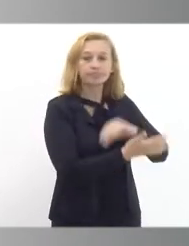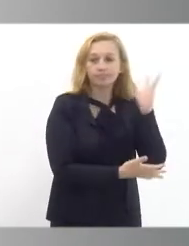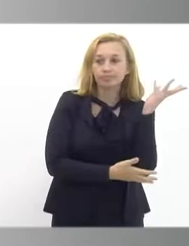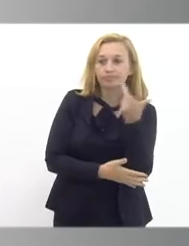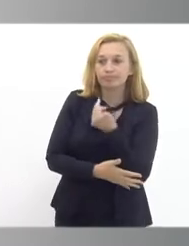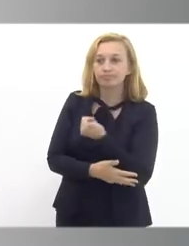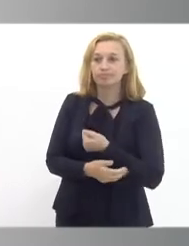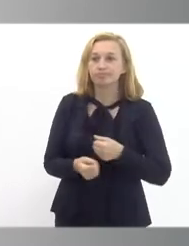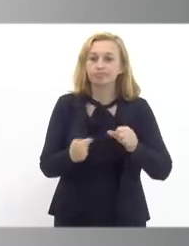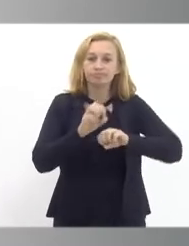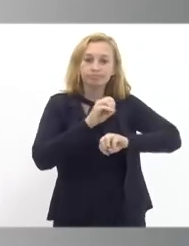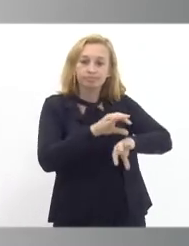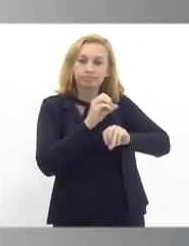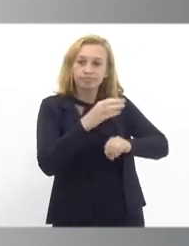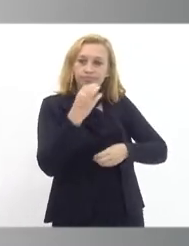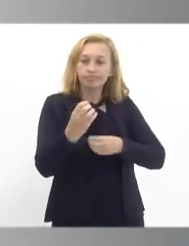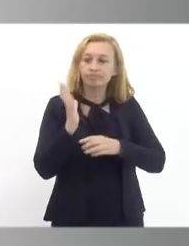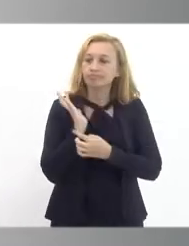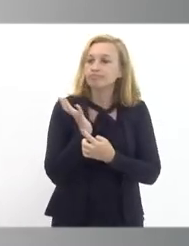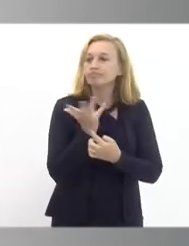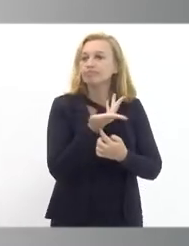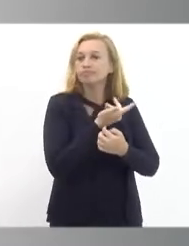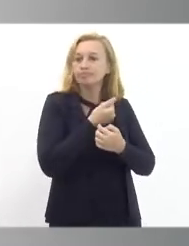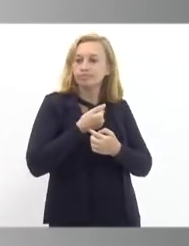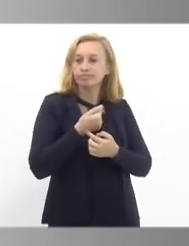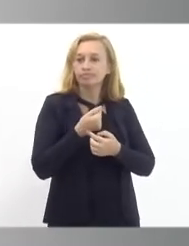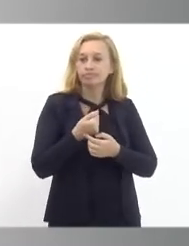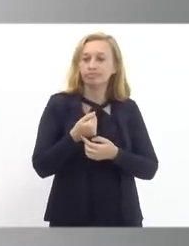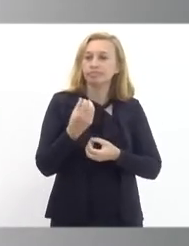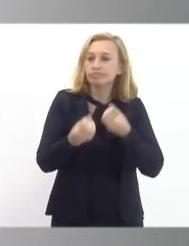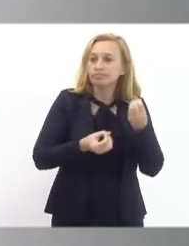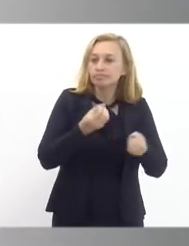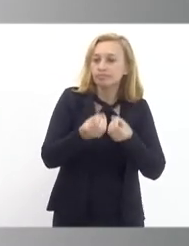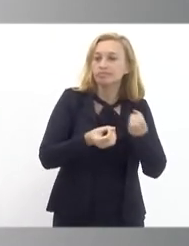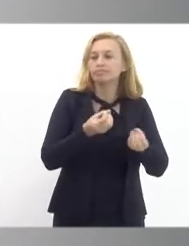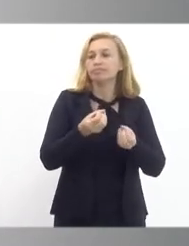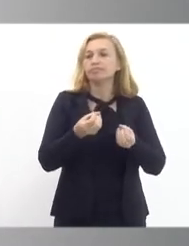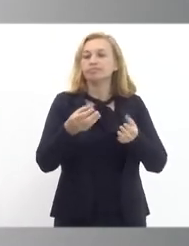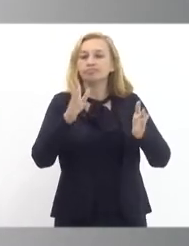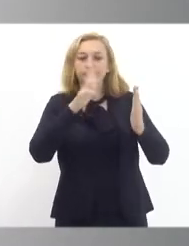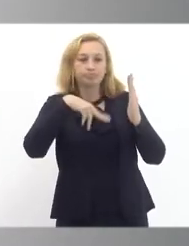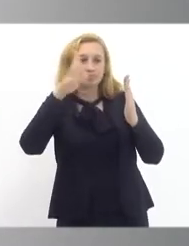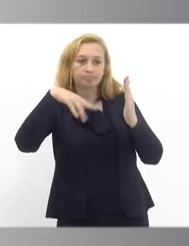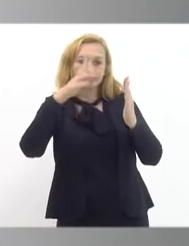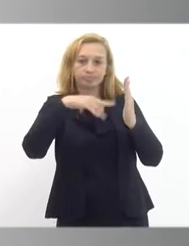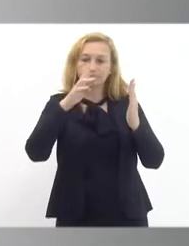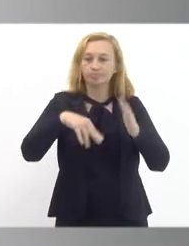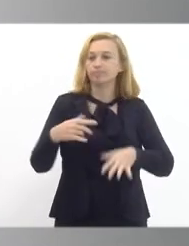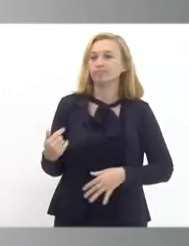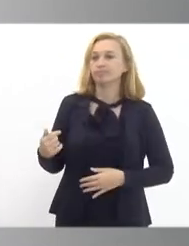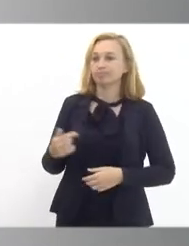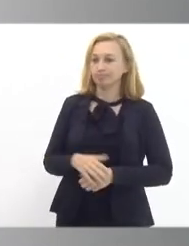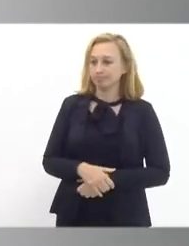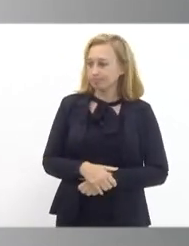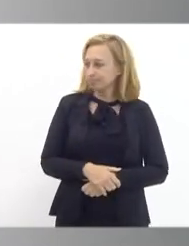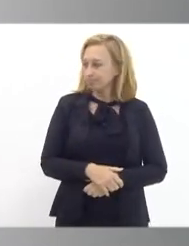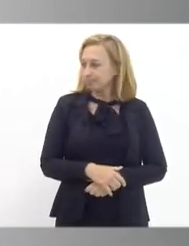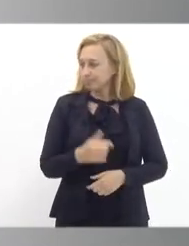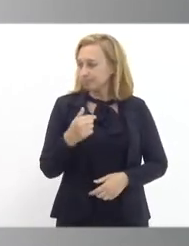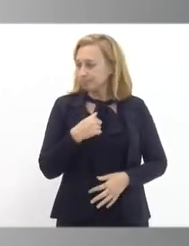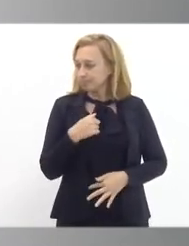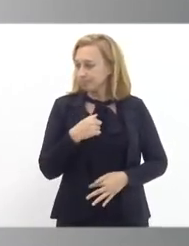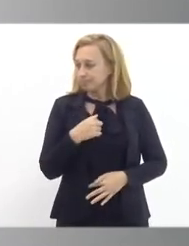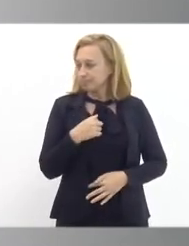ambiental, oficina de arte, de leitura, literatura, de pintura. Então, assim, eu sou muito entusiástico